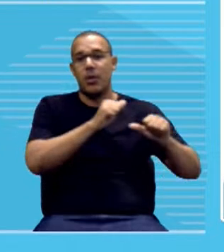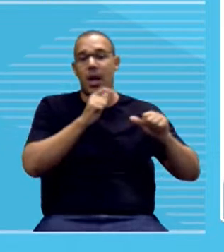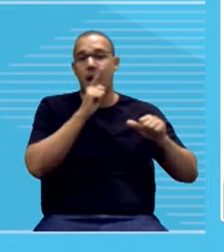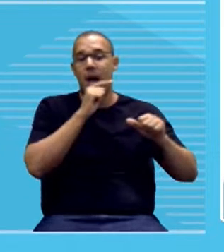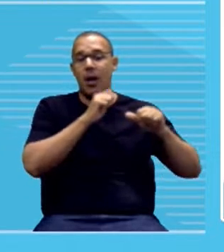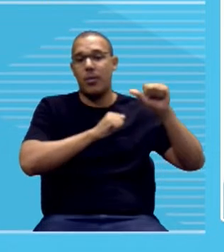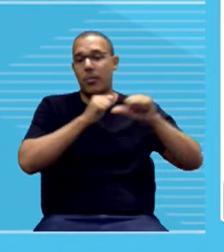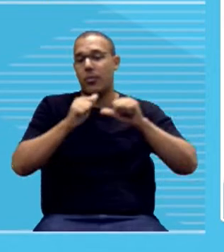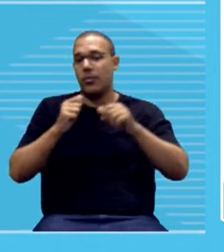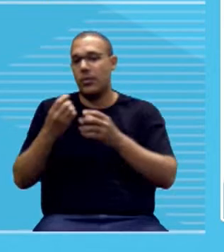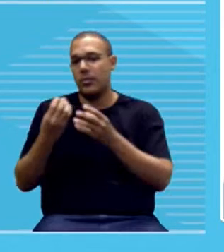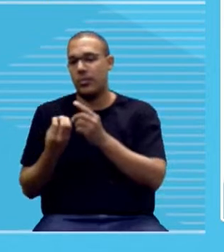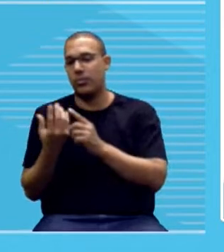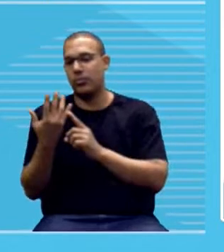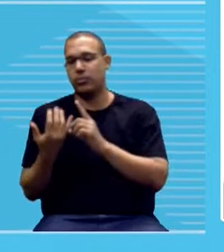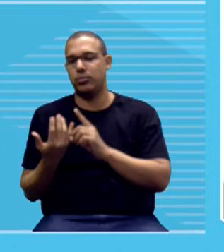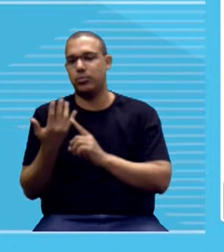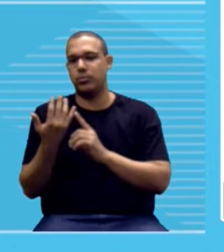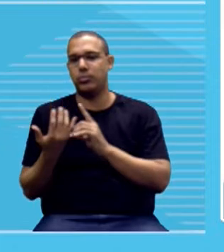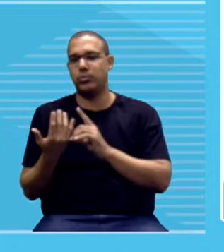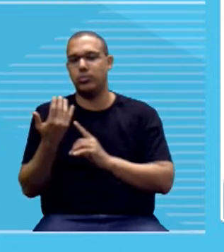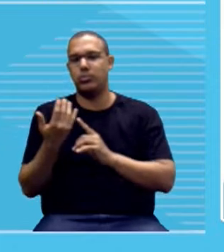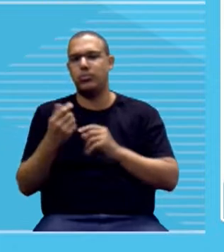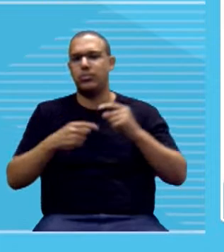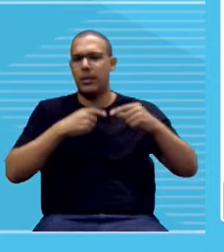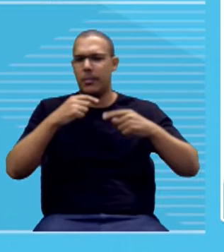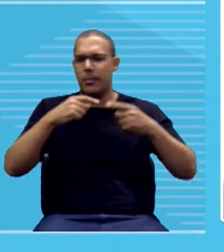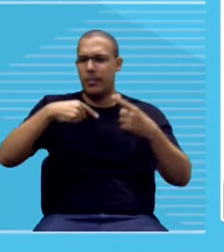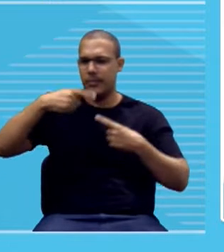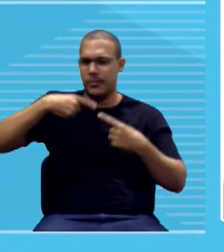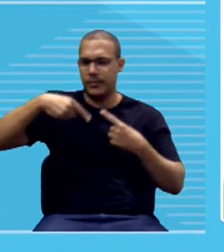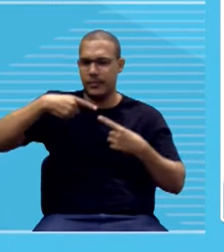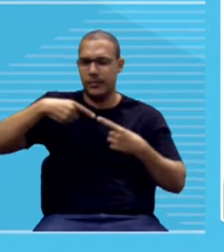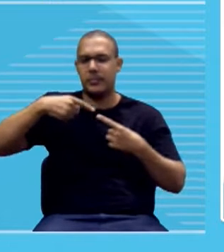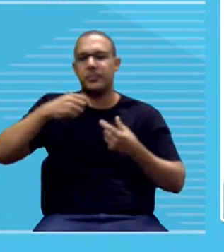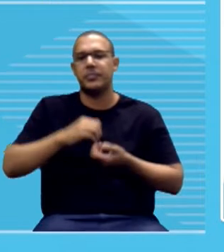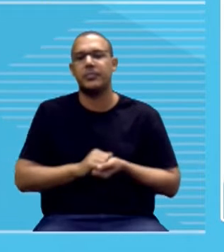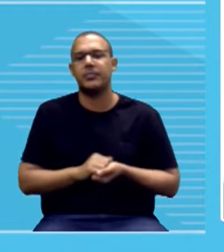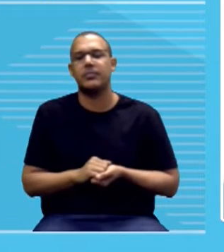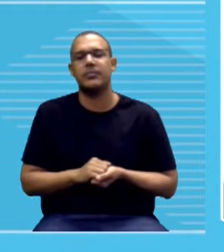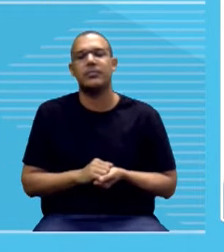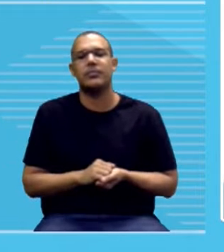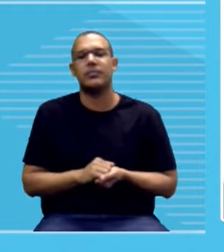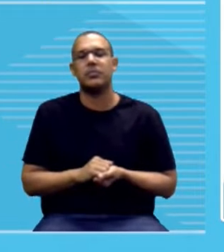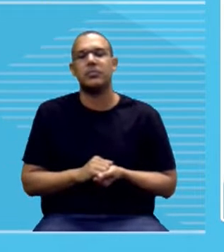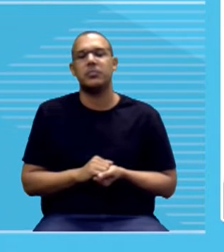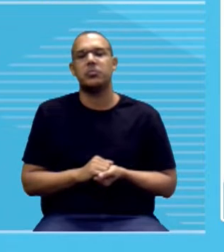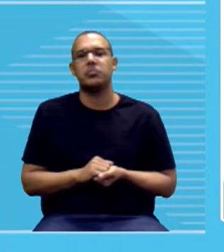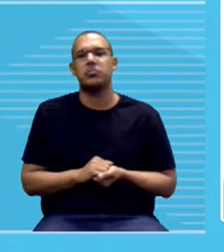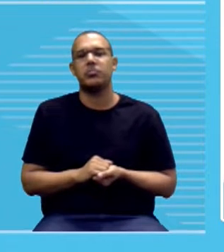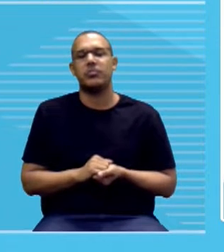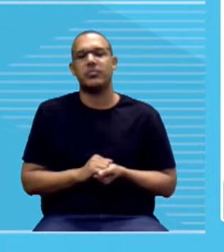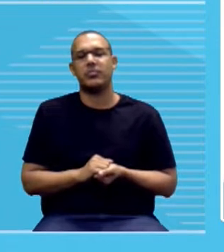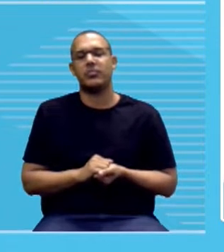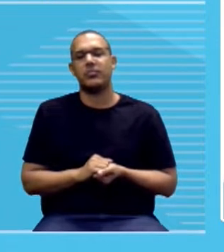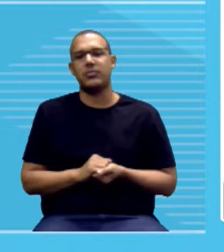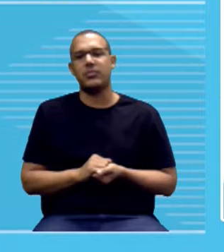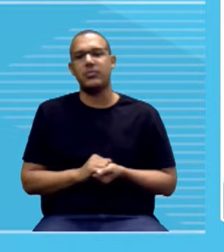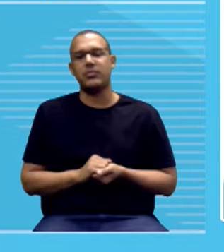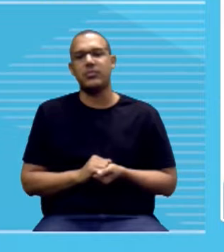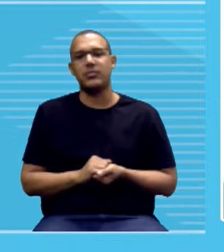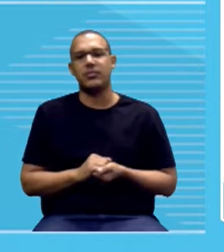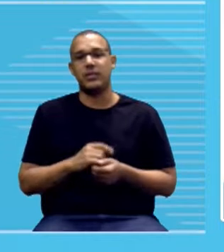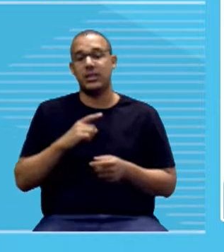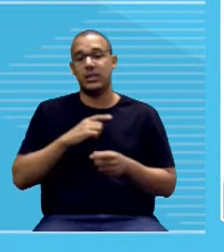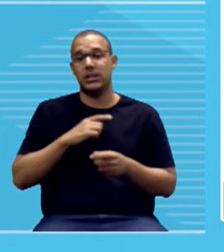vapor e utilizam-se para mover turbinas. Então, o primeiro ponto da usina nuclear, o que a gente tem? A gente tem